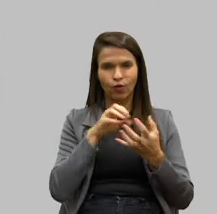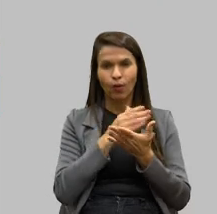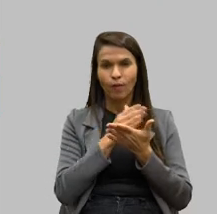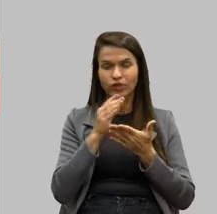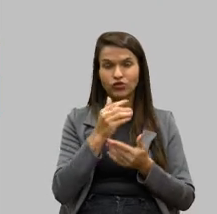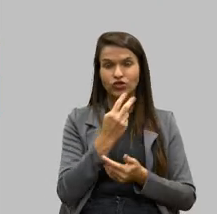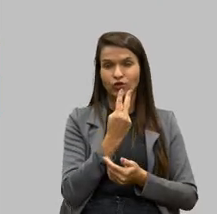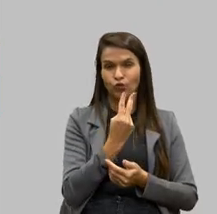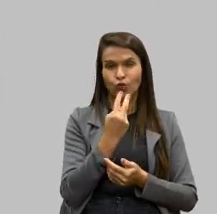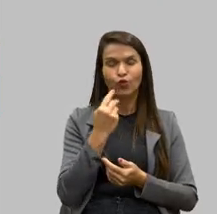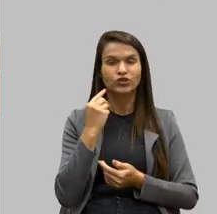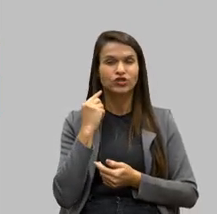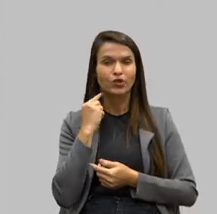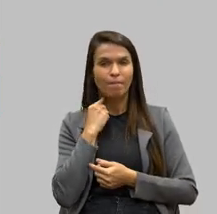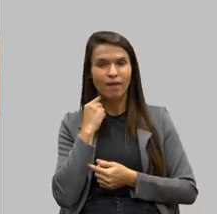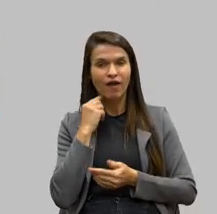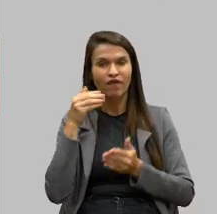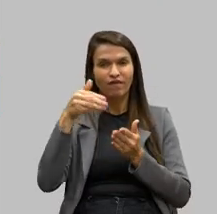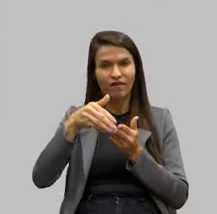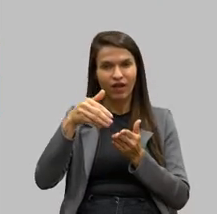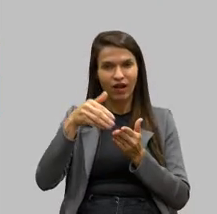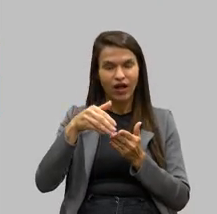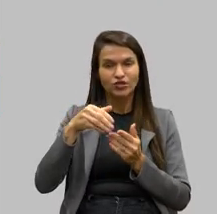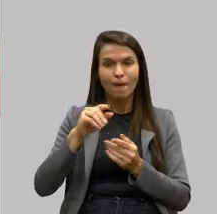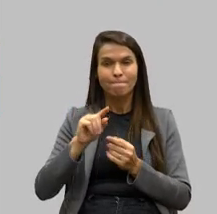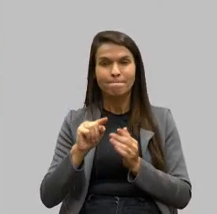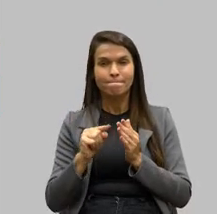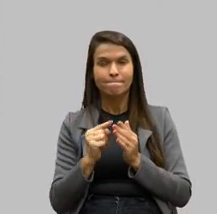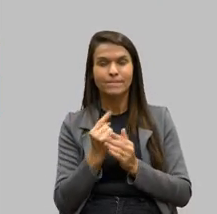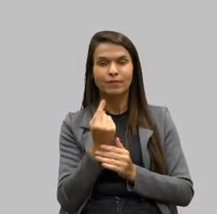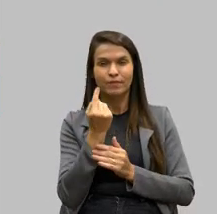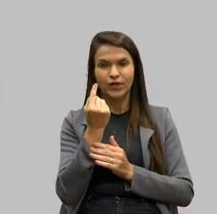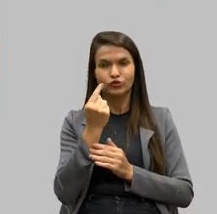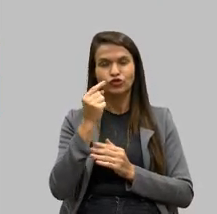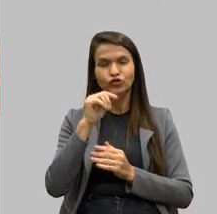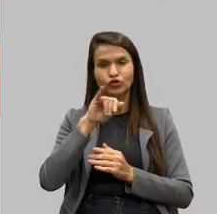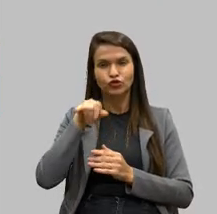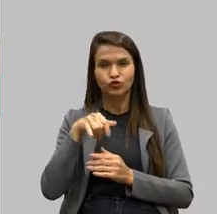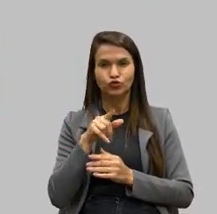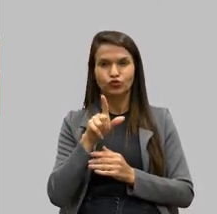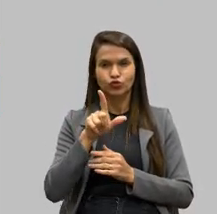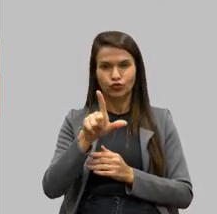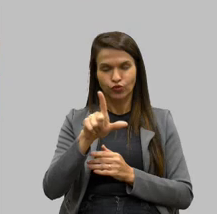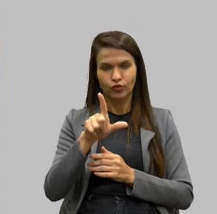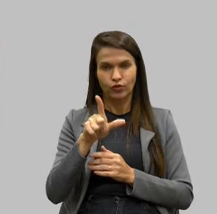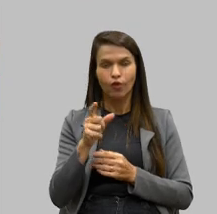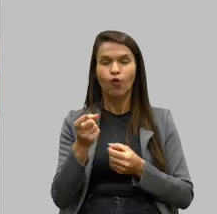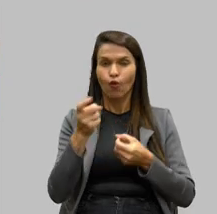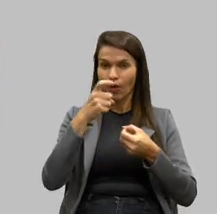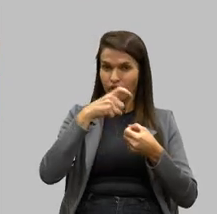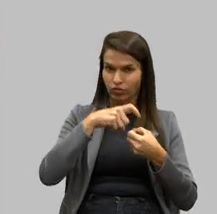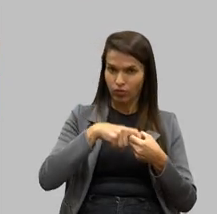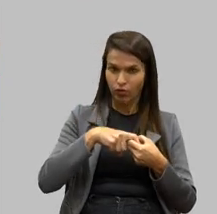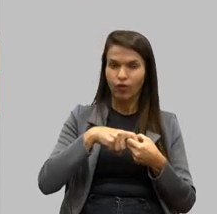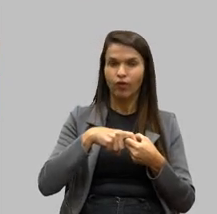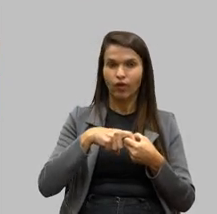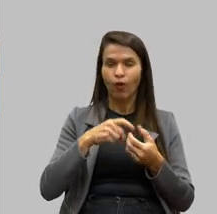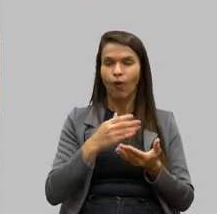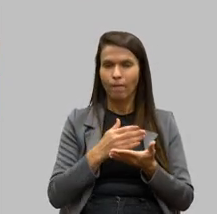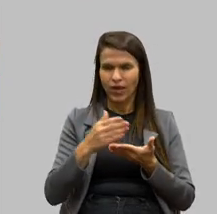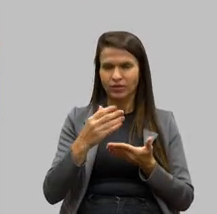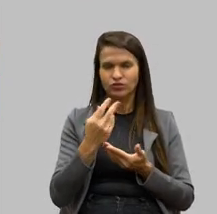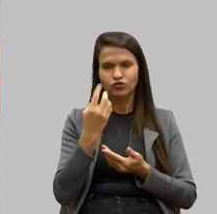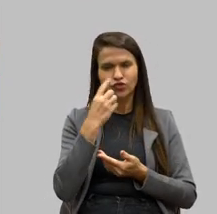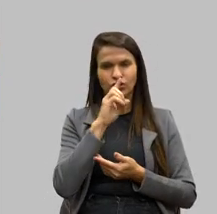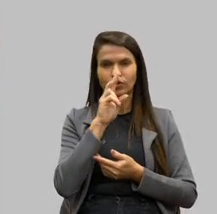2 de maio e vai finalizar no dia 1º de julho. Mas o retorno é a partir do dia 2.